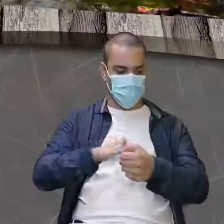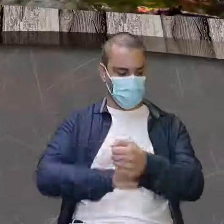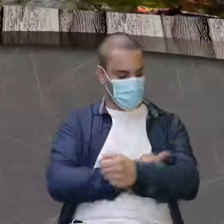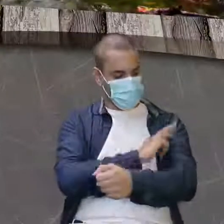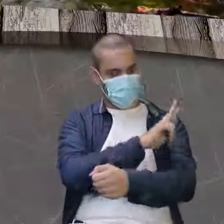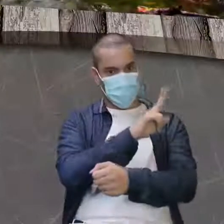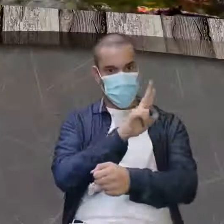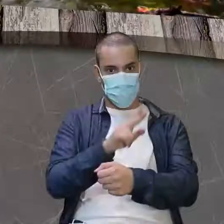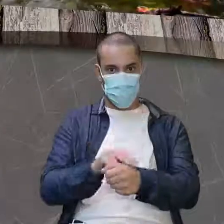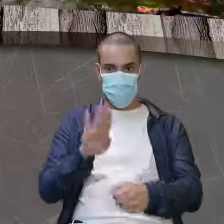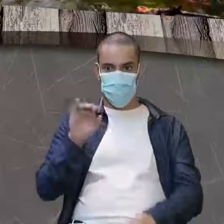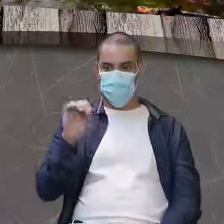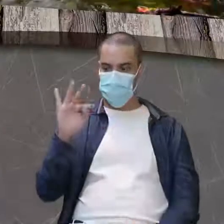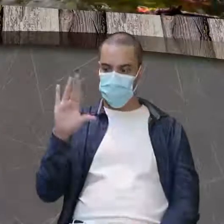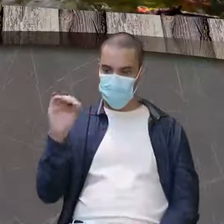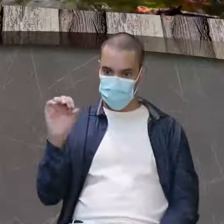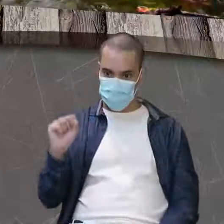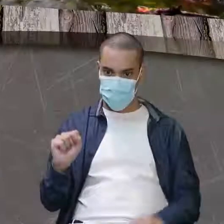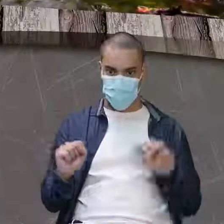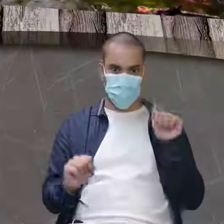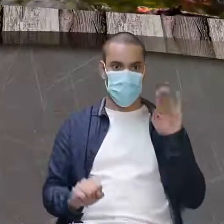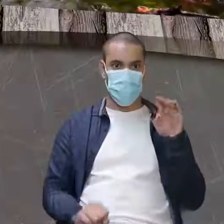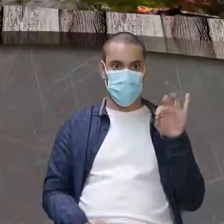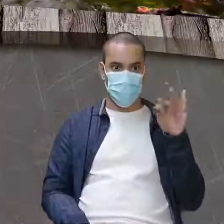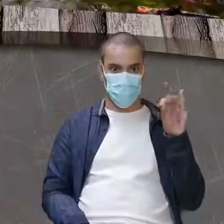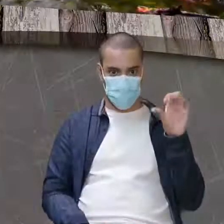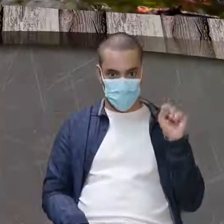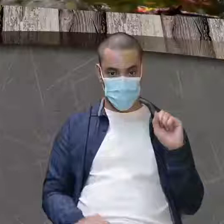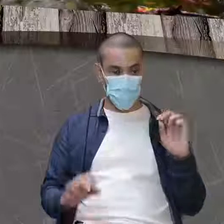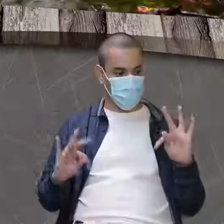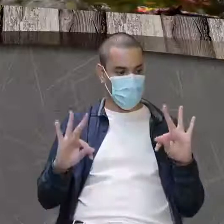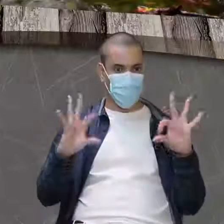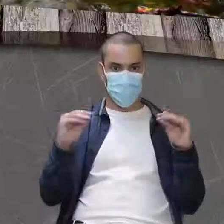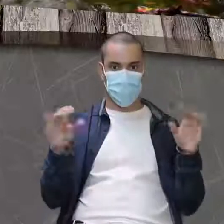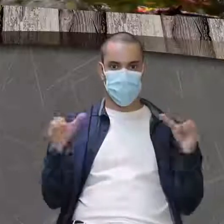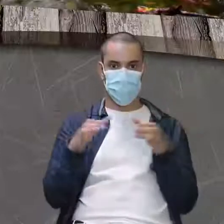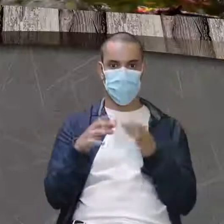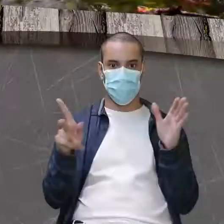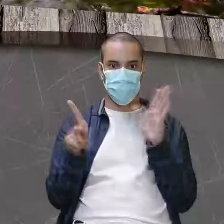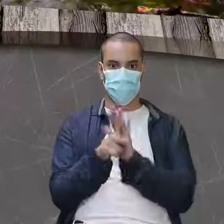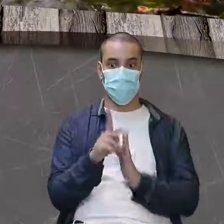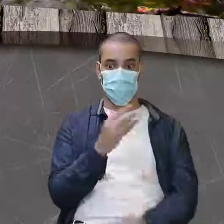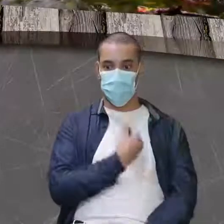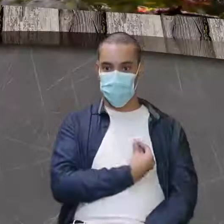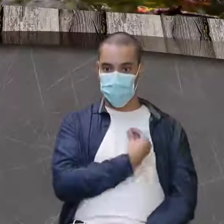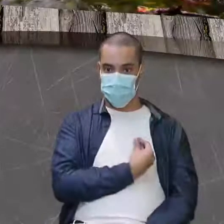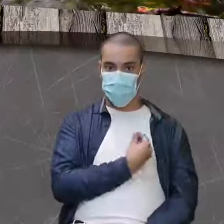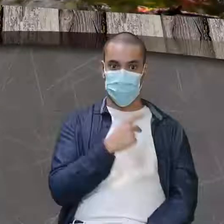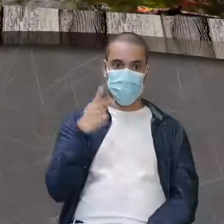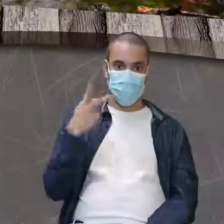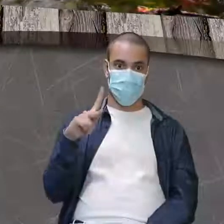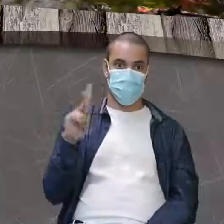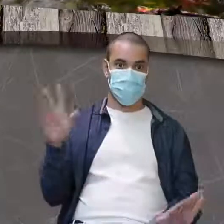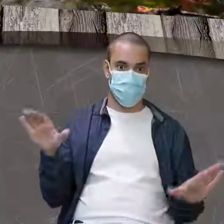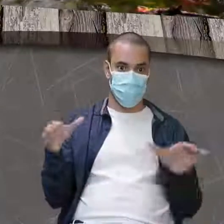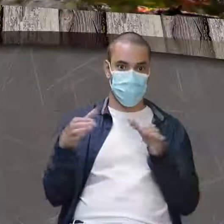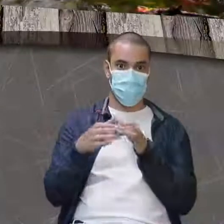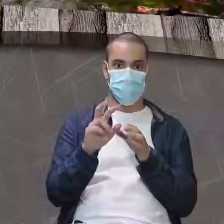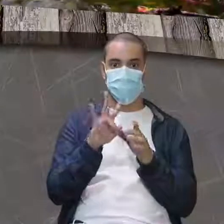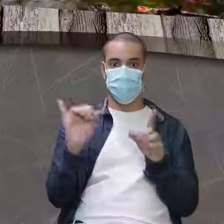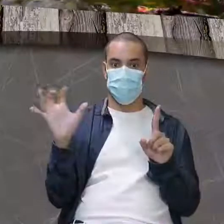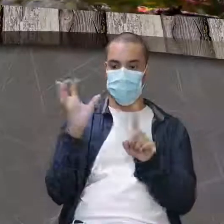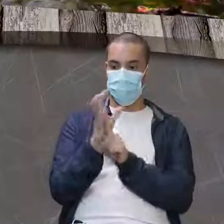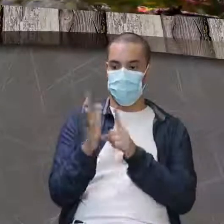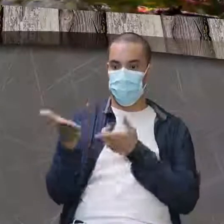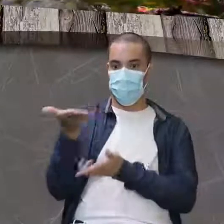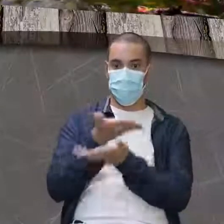alimentos abióticos, alimentos bióticos. E esses organismos bióticos, ou seja, toda forma de vida do ambiente, vai